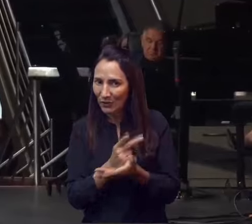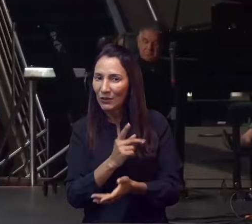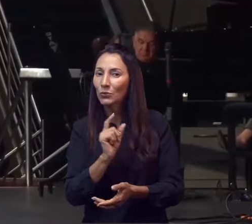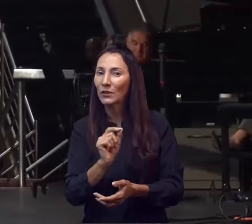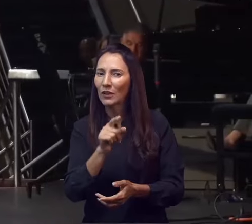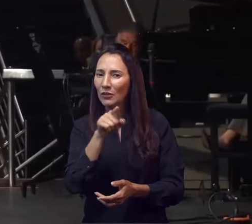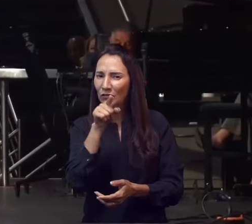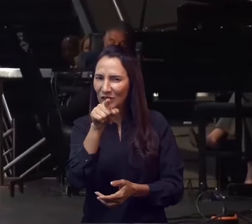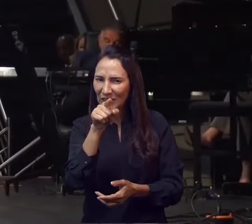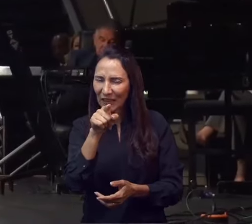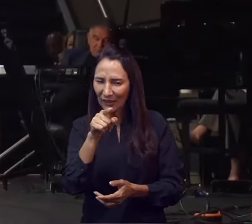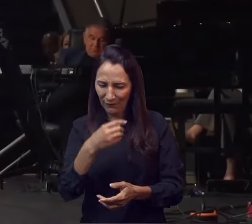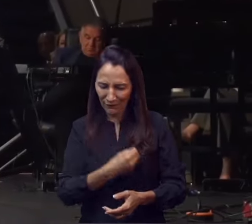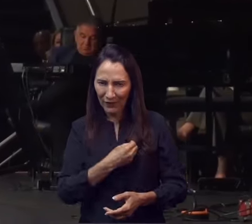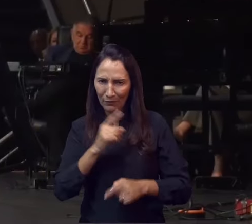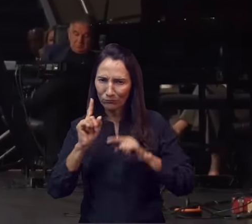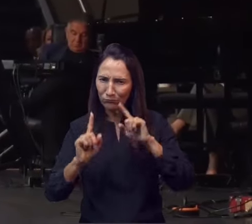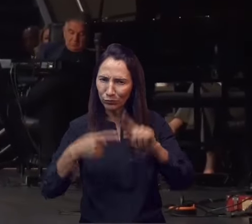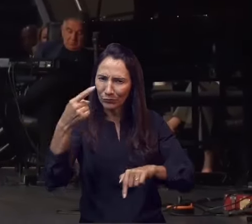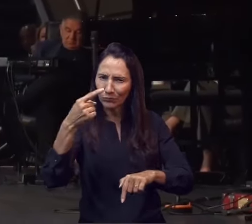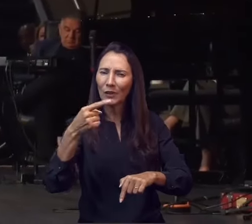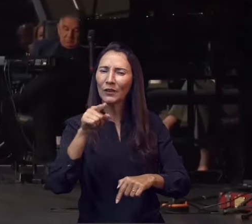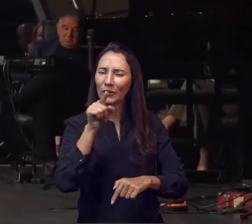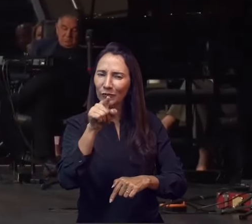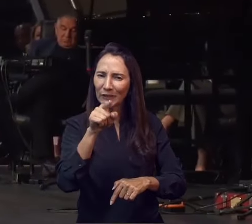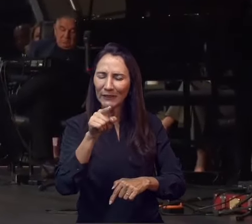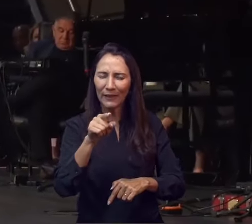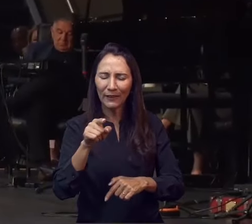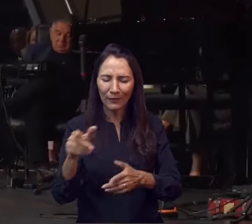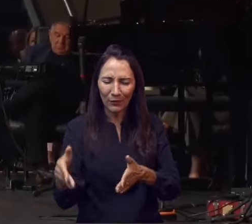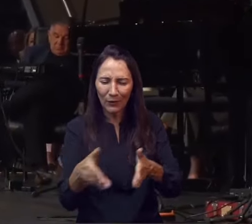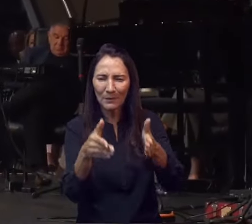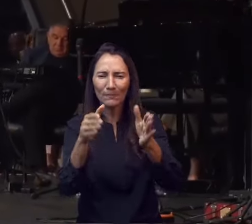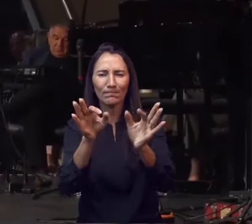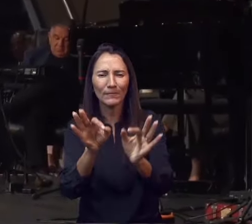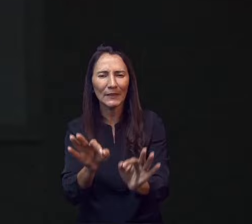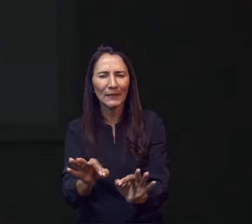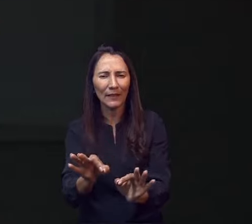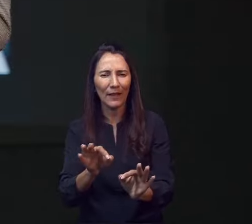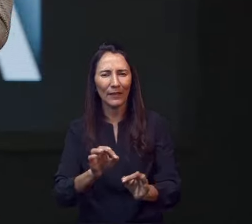prosperar o teu caminho e prudentemente te conduzirás